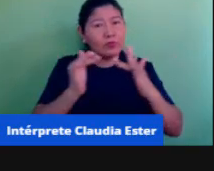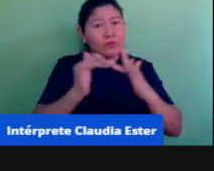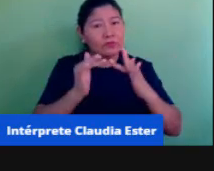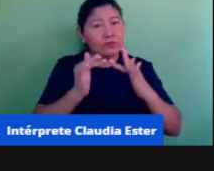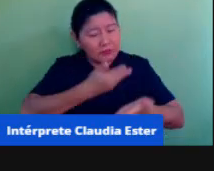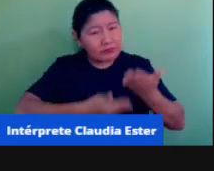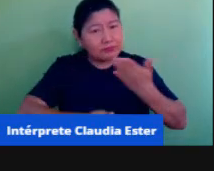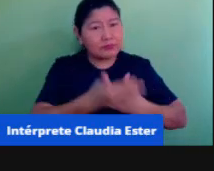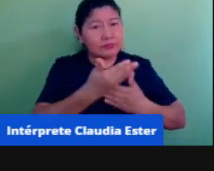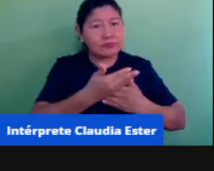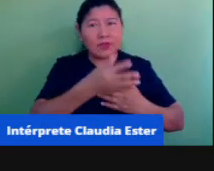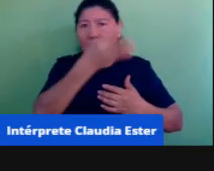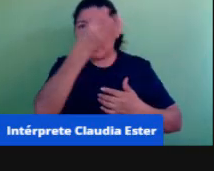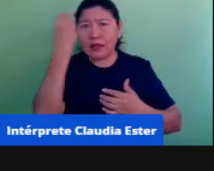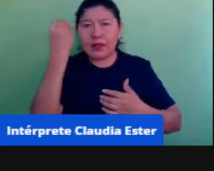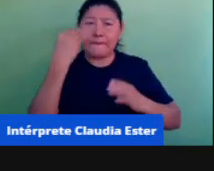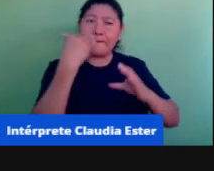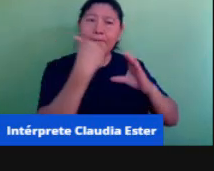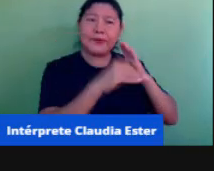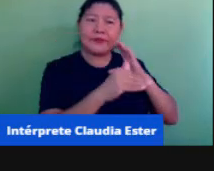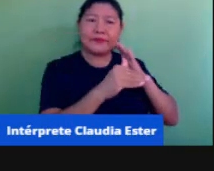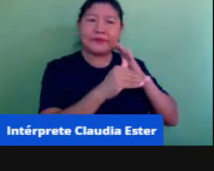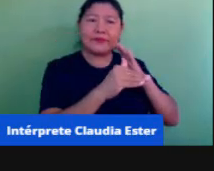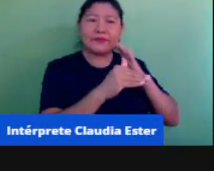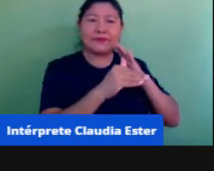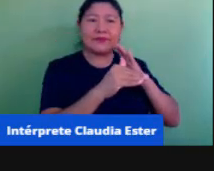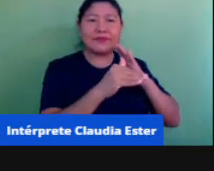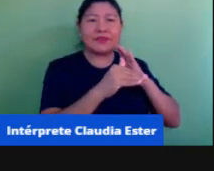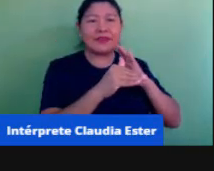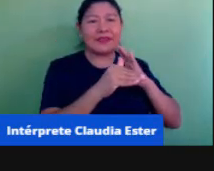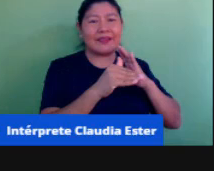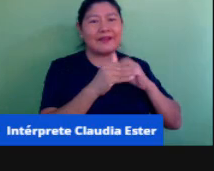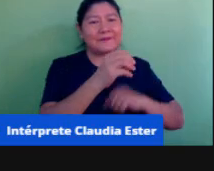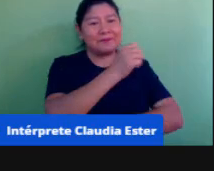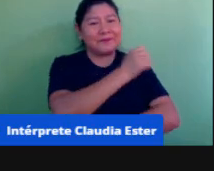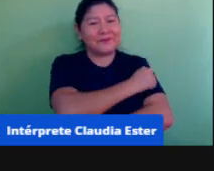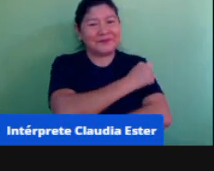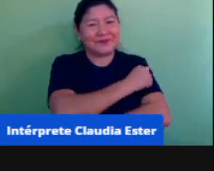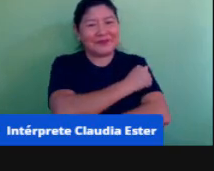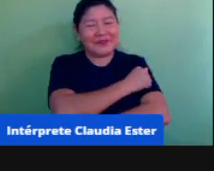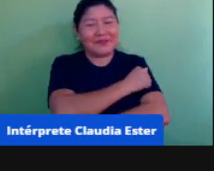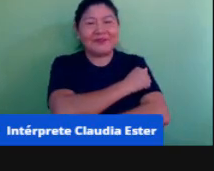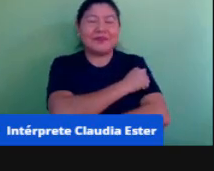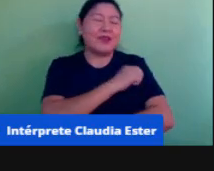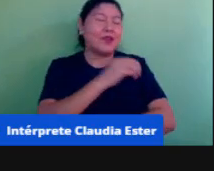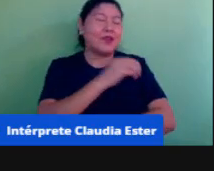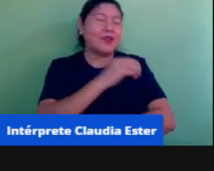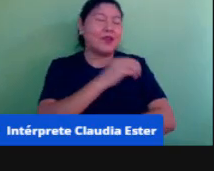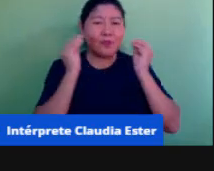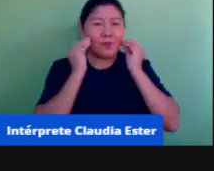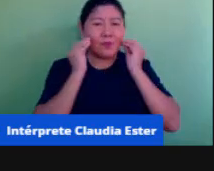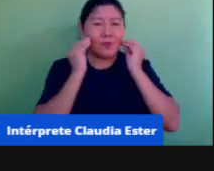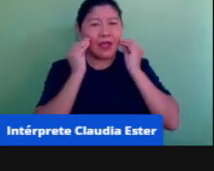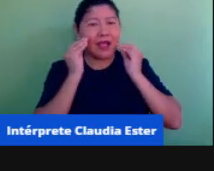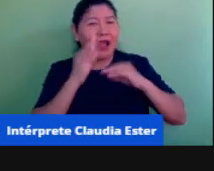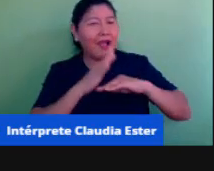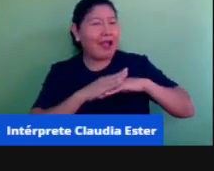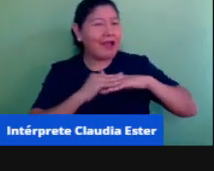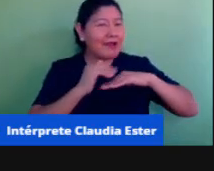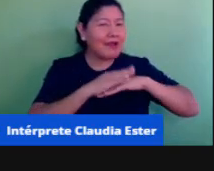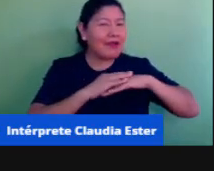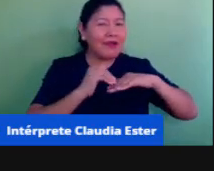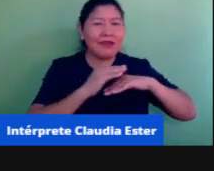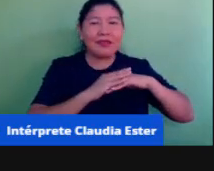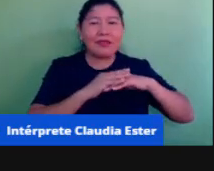um bilhetinho. Não esqueçam que quando vocês estiverem utilizando um instrumento tecnológico,